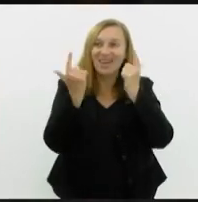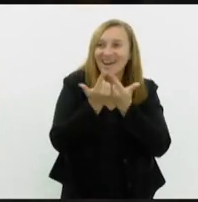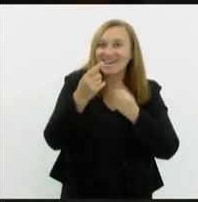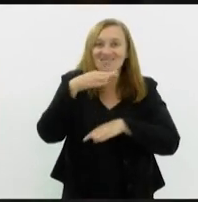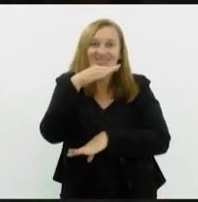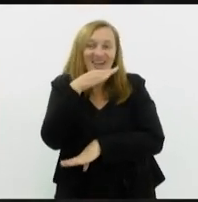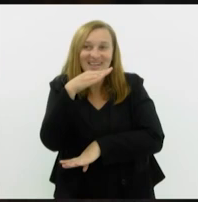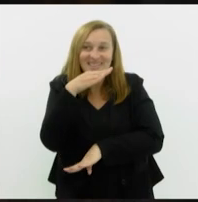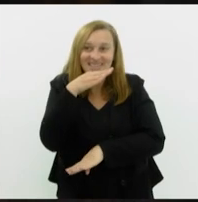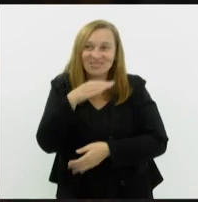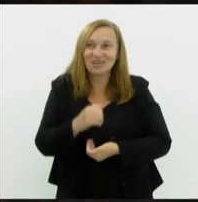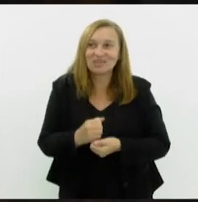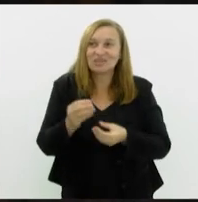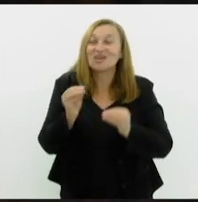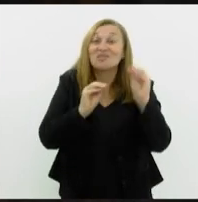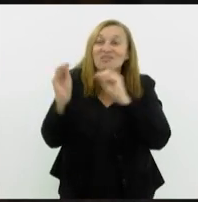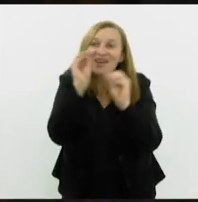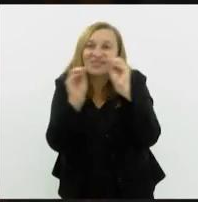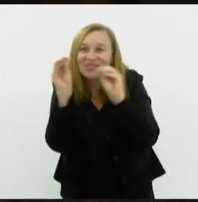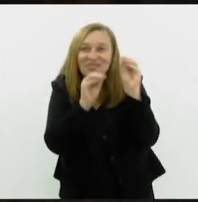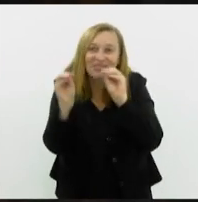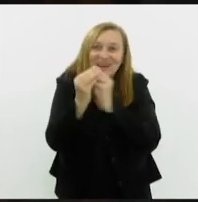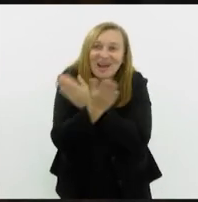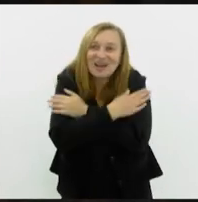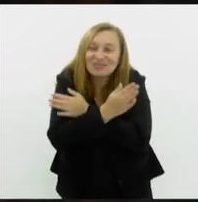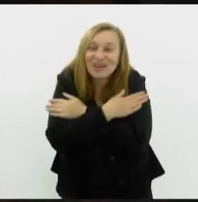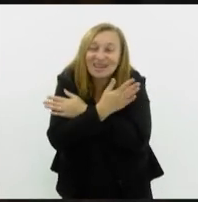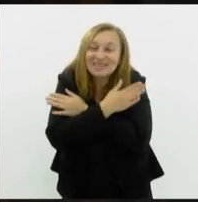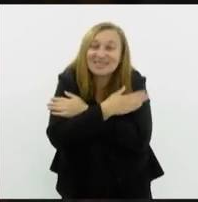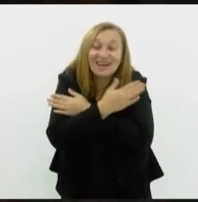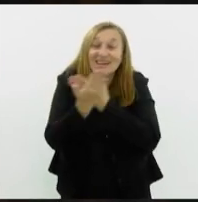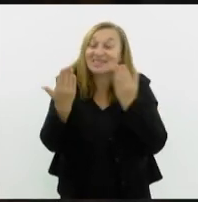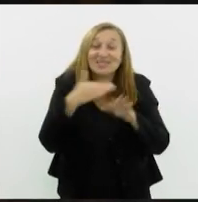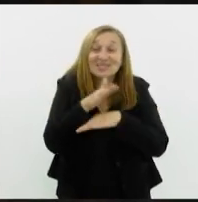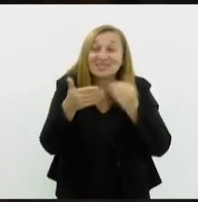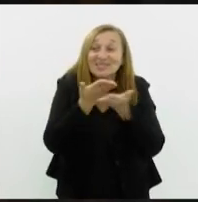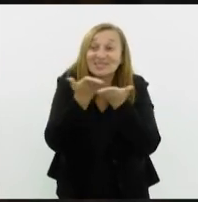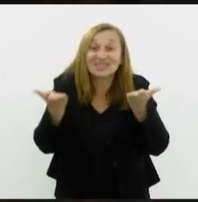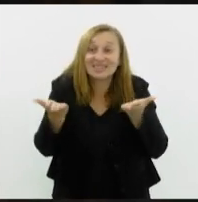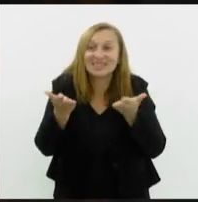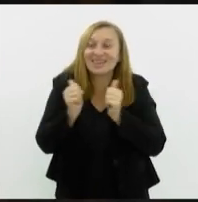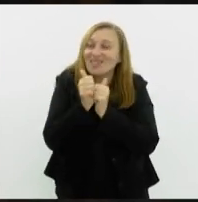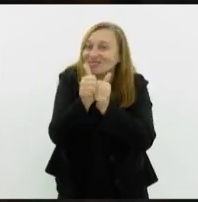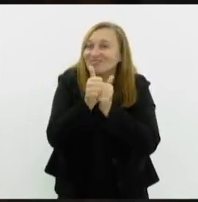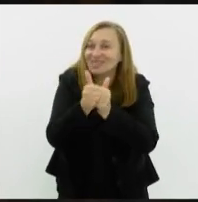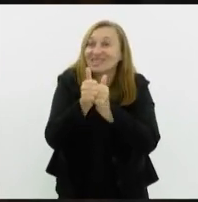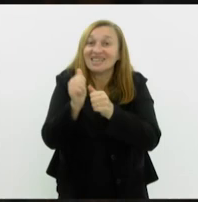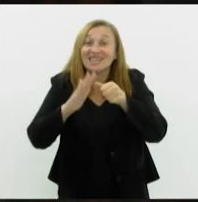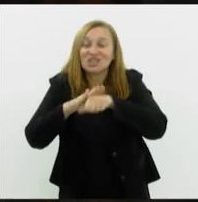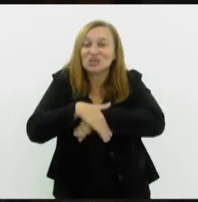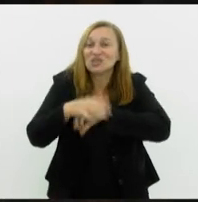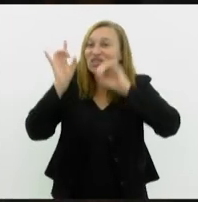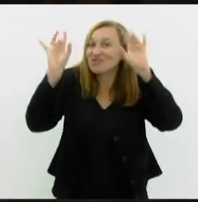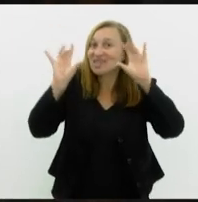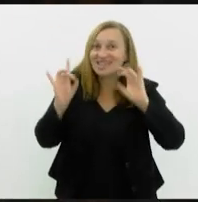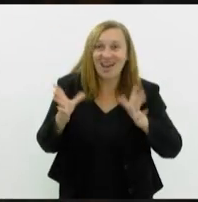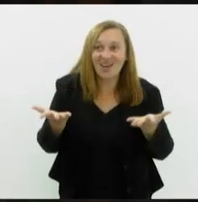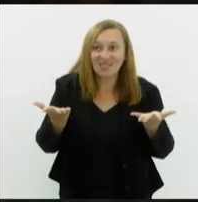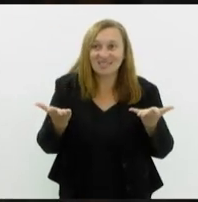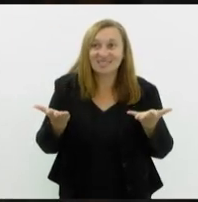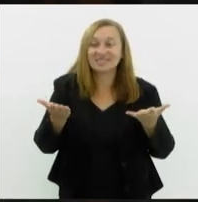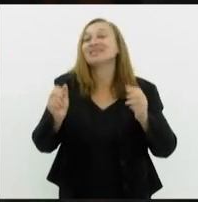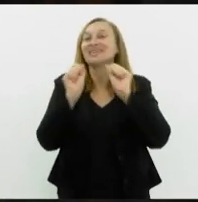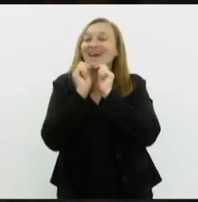Mangaratiba. Mandar um grande beijo, abraço a todos que estão nos acompanhando nessa noite muito especial aqui na